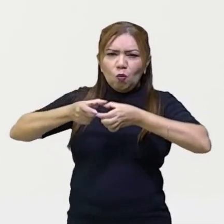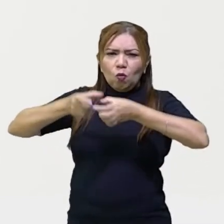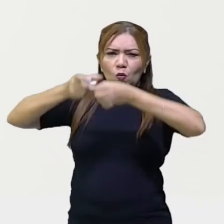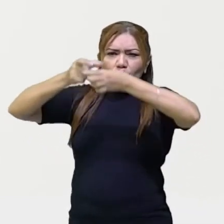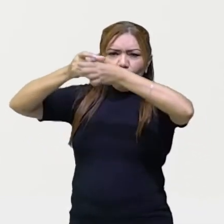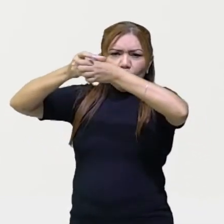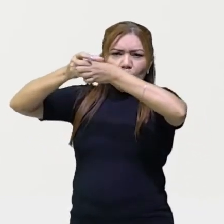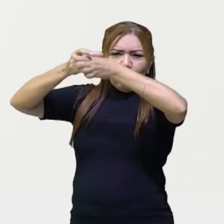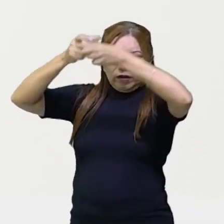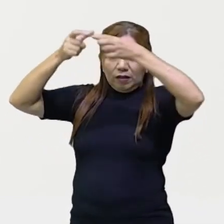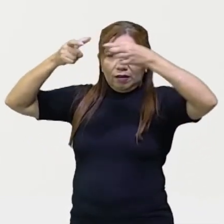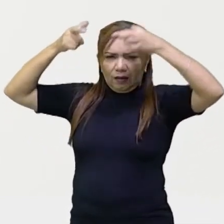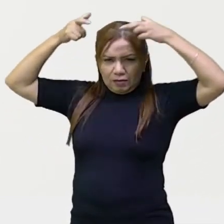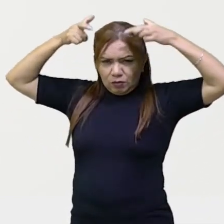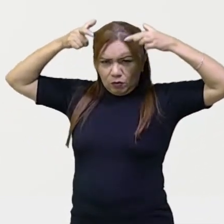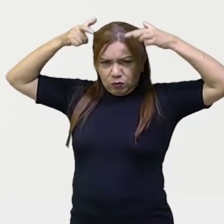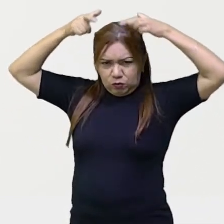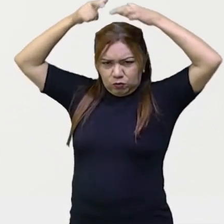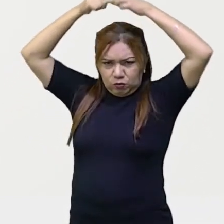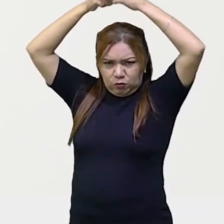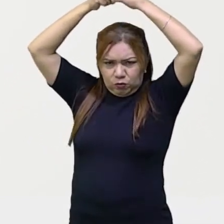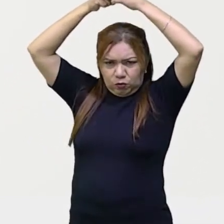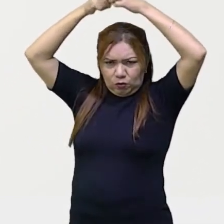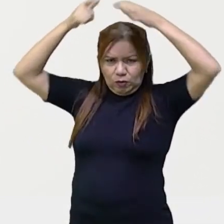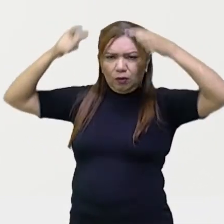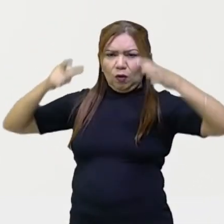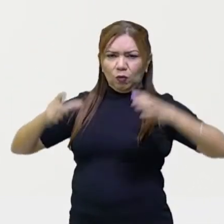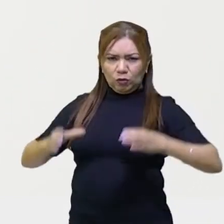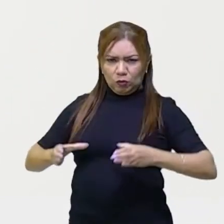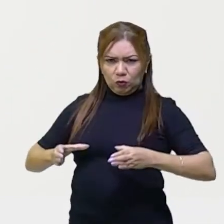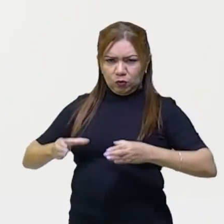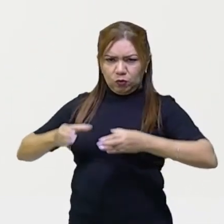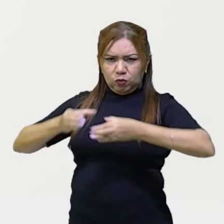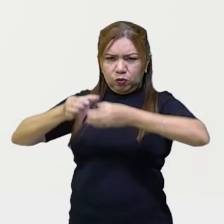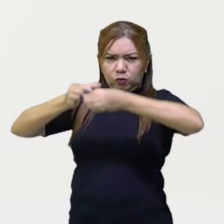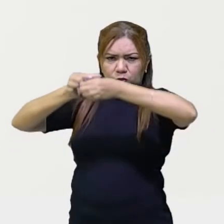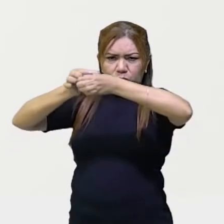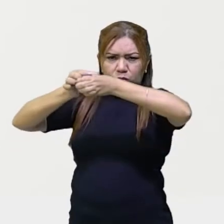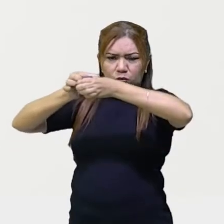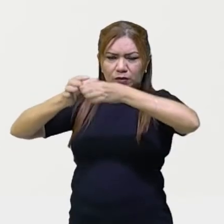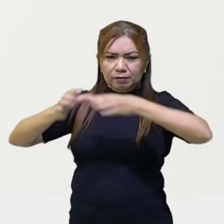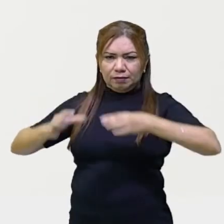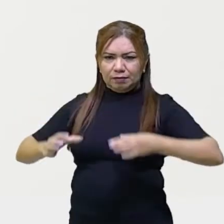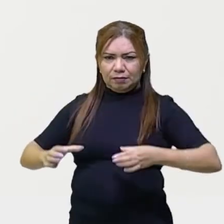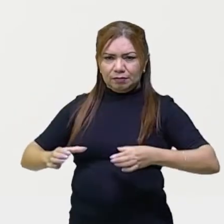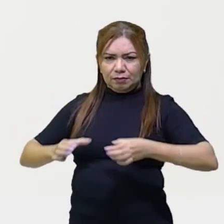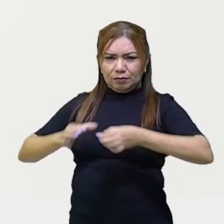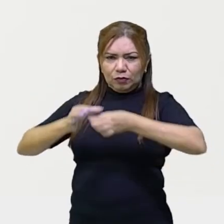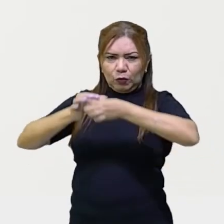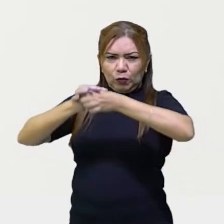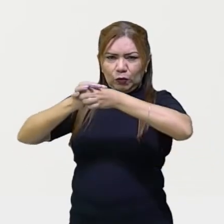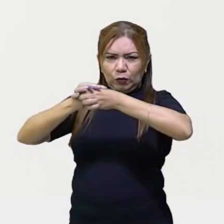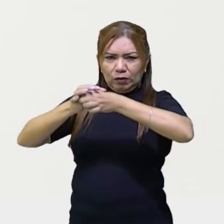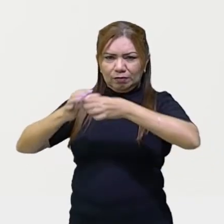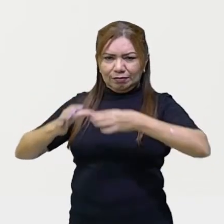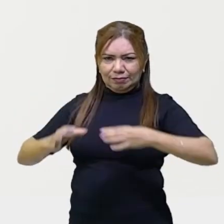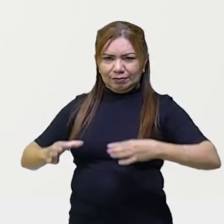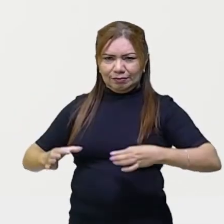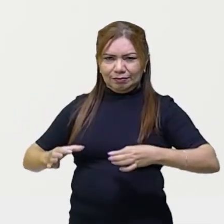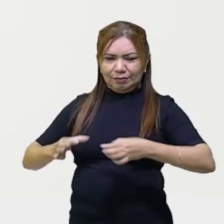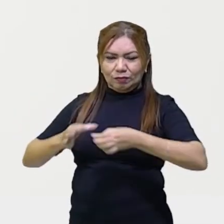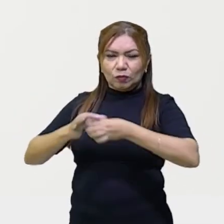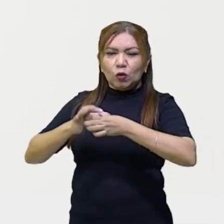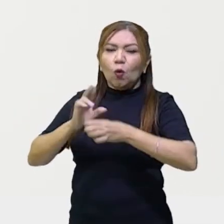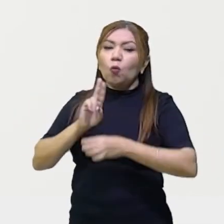ele é limitado por uma superfície curva veja só que eu falei para você a diferença é o